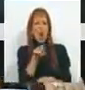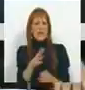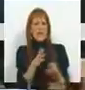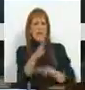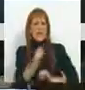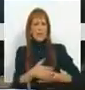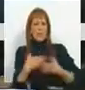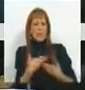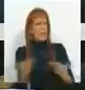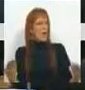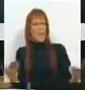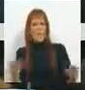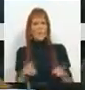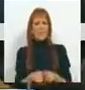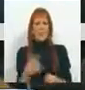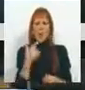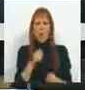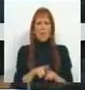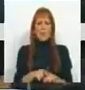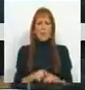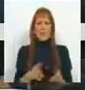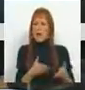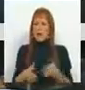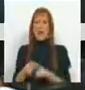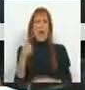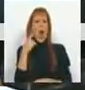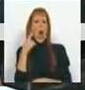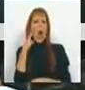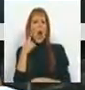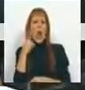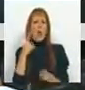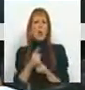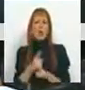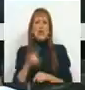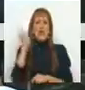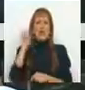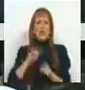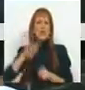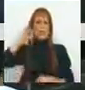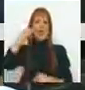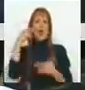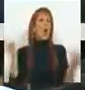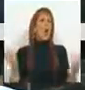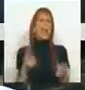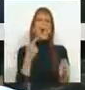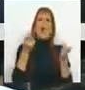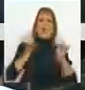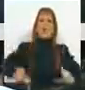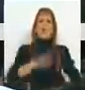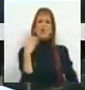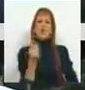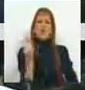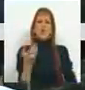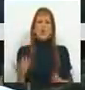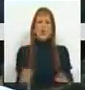vias profissionalizantes. Não podemos enverdar por experimentalismos, cujos principais prejudicados serão mais uma vez os